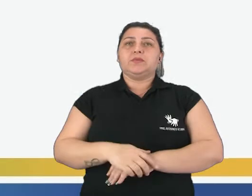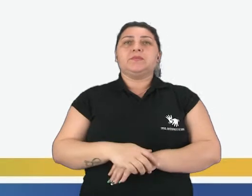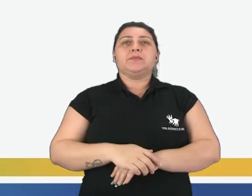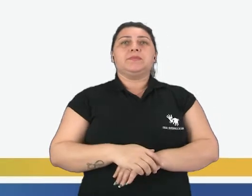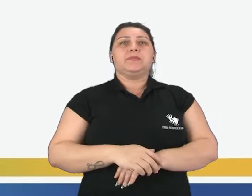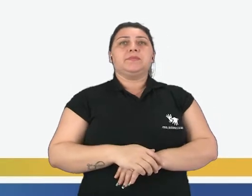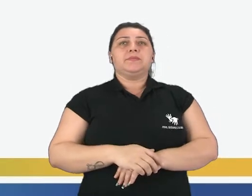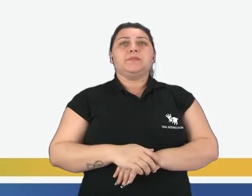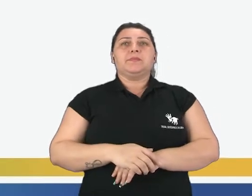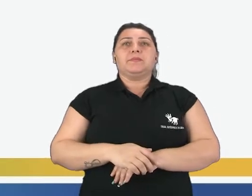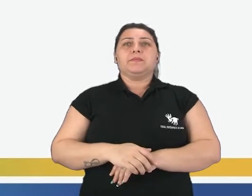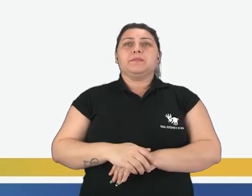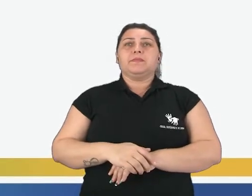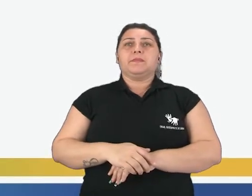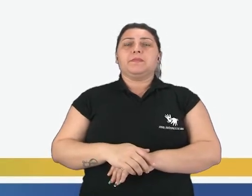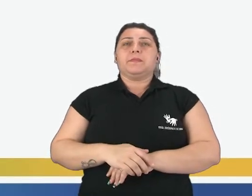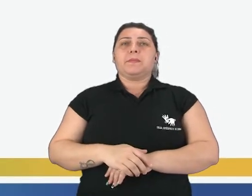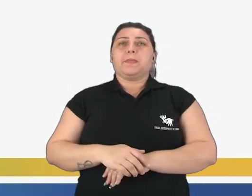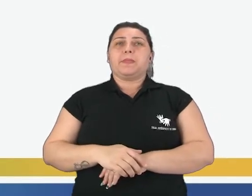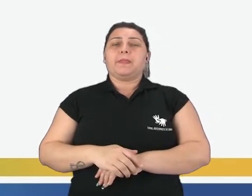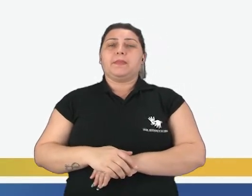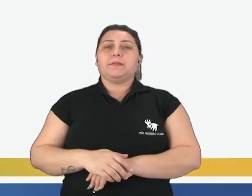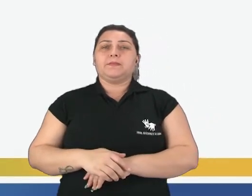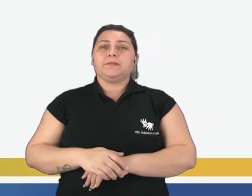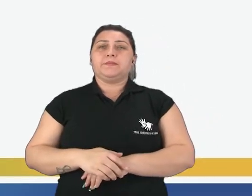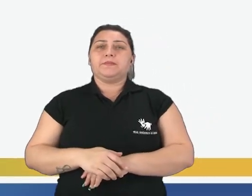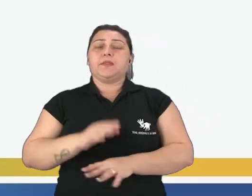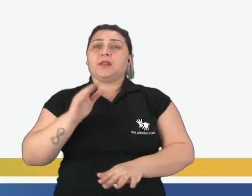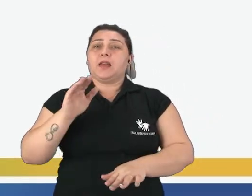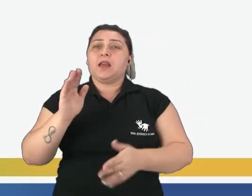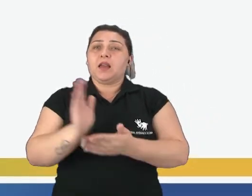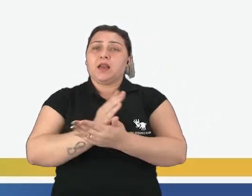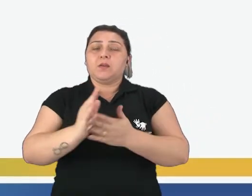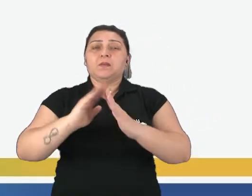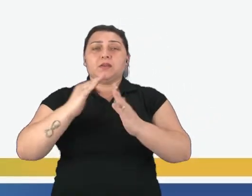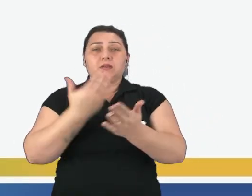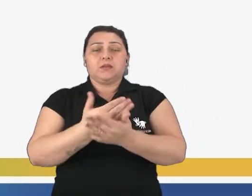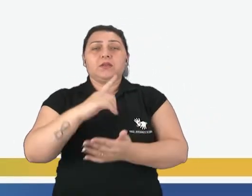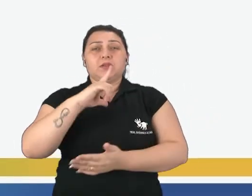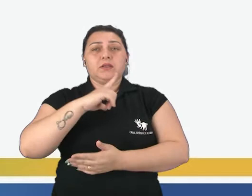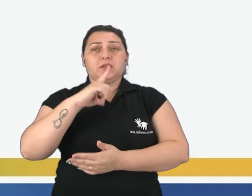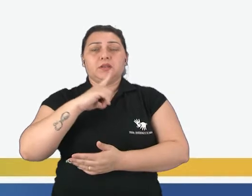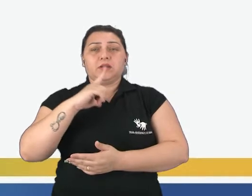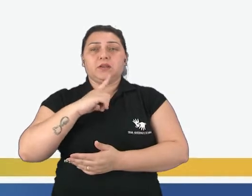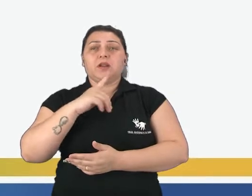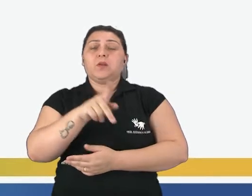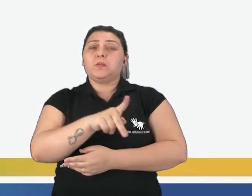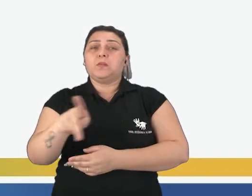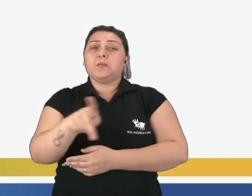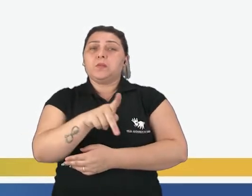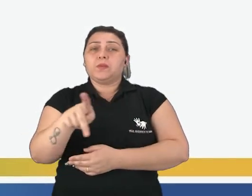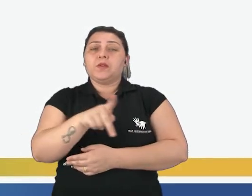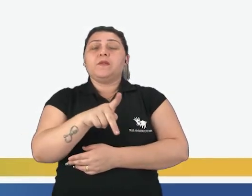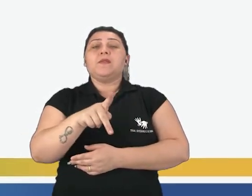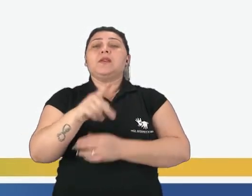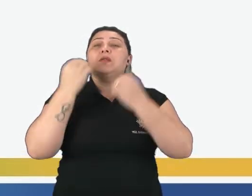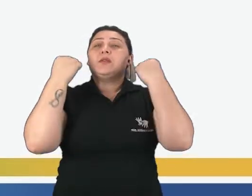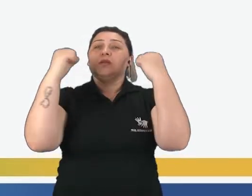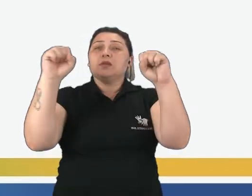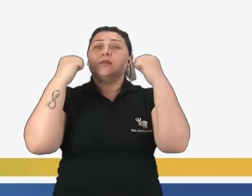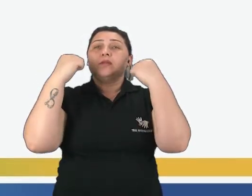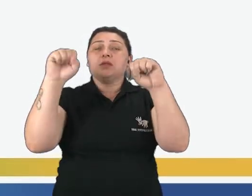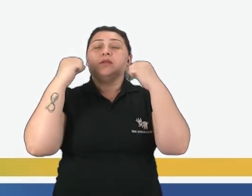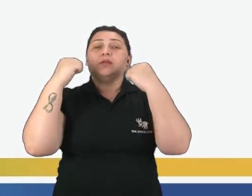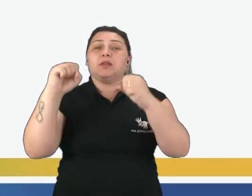né? É comum também em algumas escolas ter lá com o professor de educação física essa balança aí,